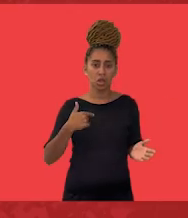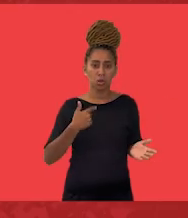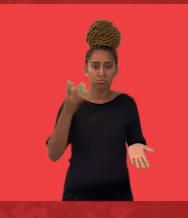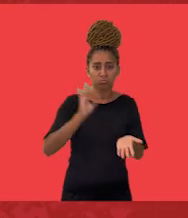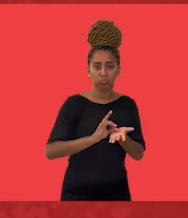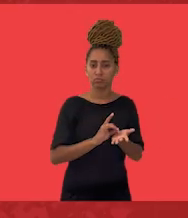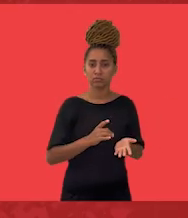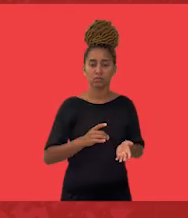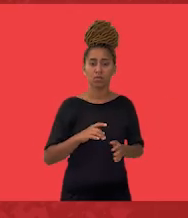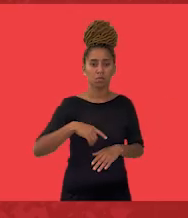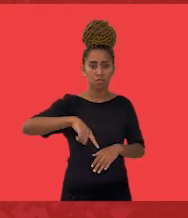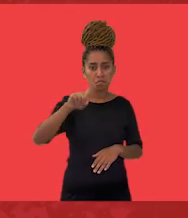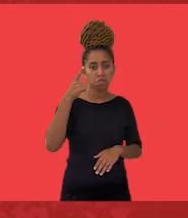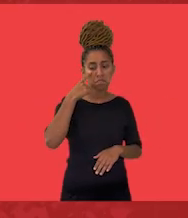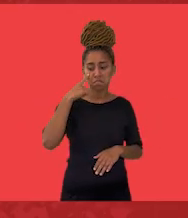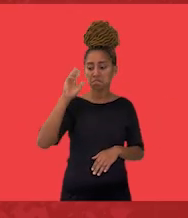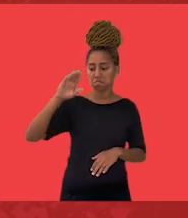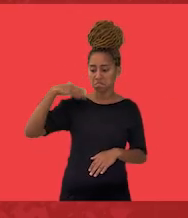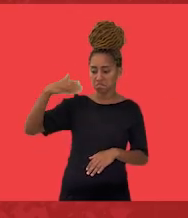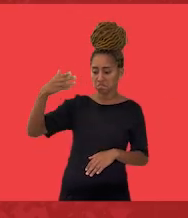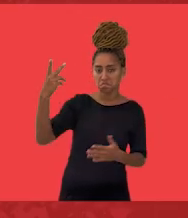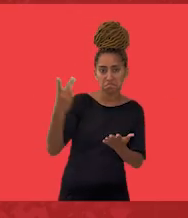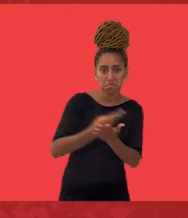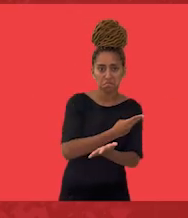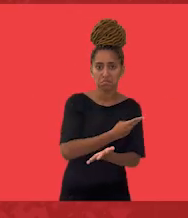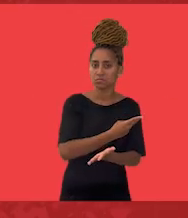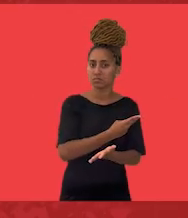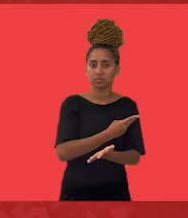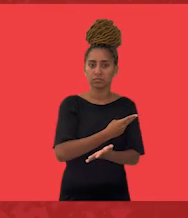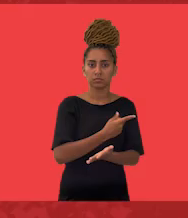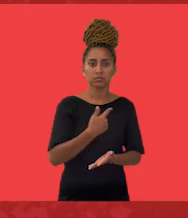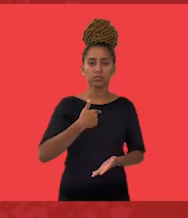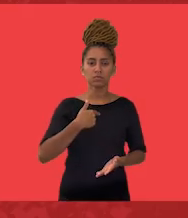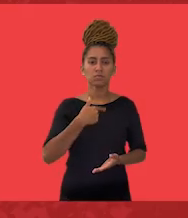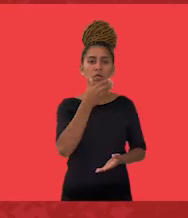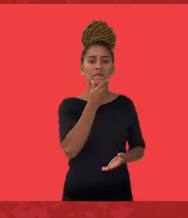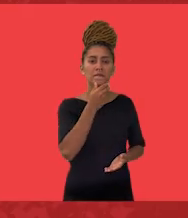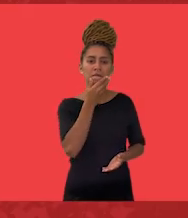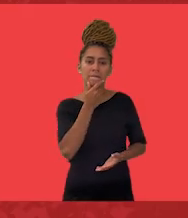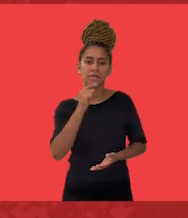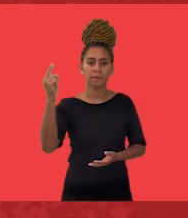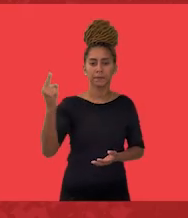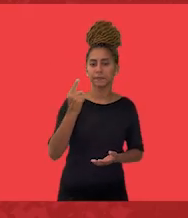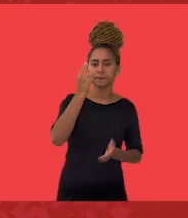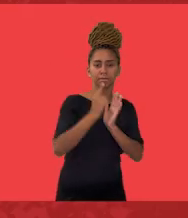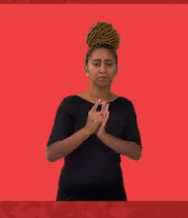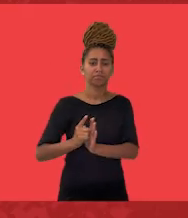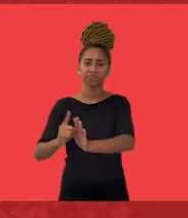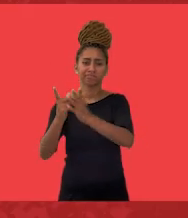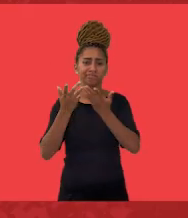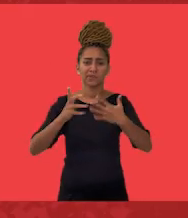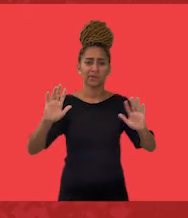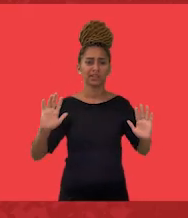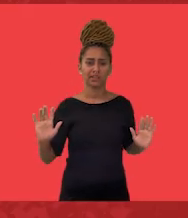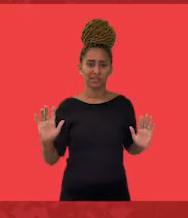Já não somos mais nada. Humanos, caprinos, felinos. Amar a doçura de